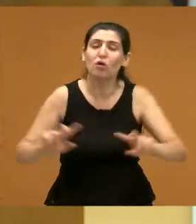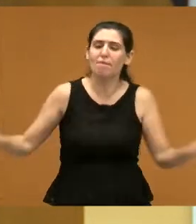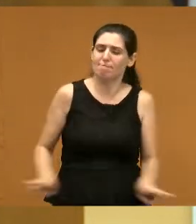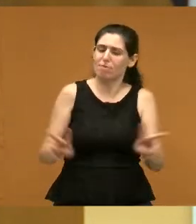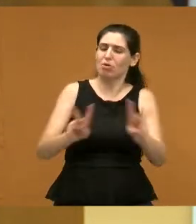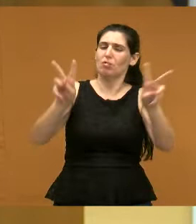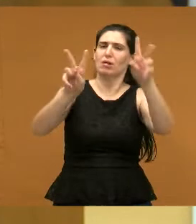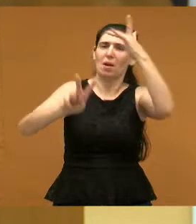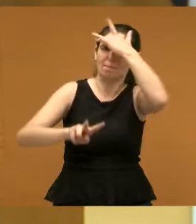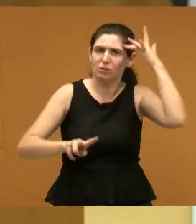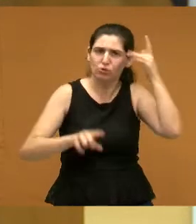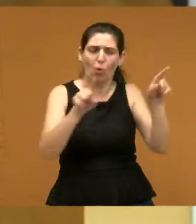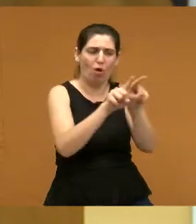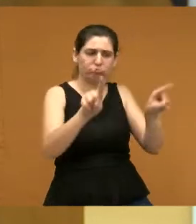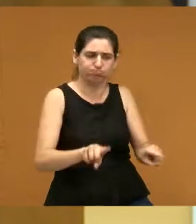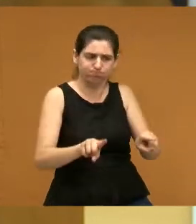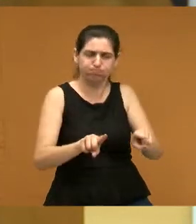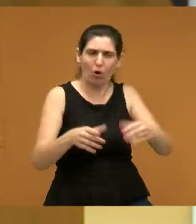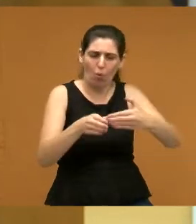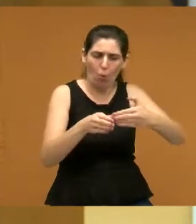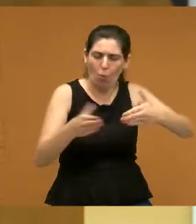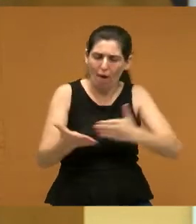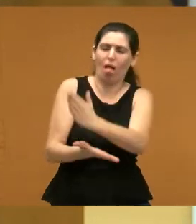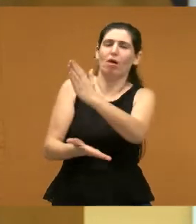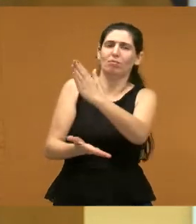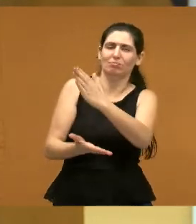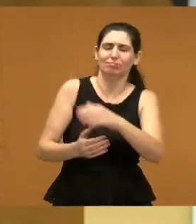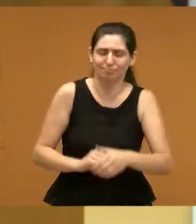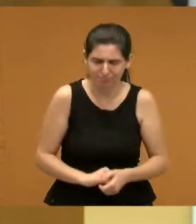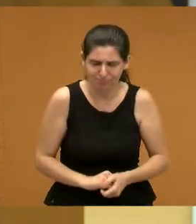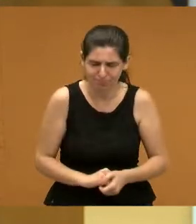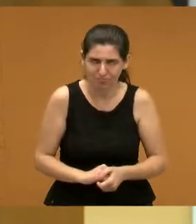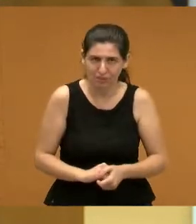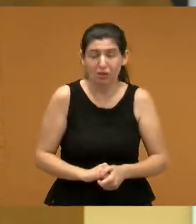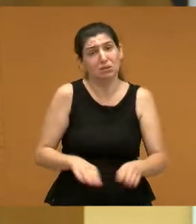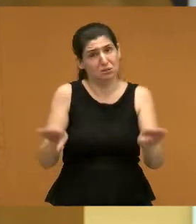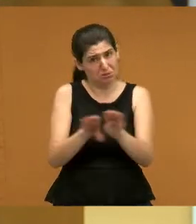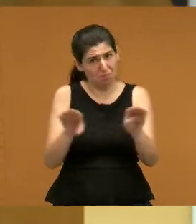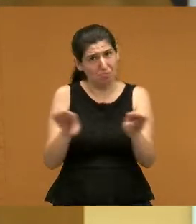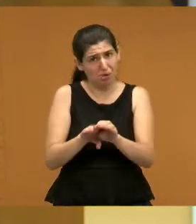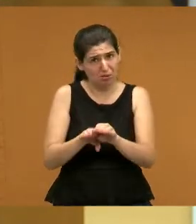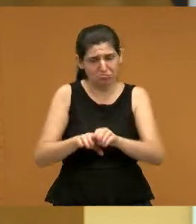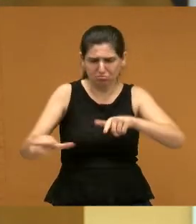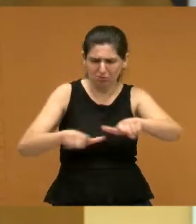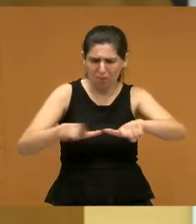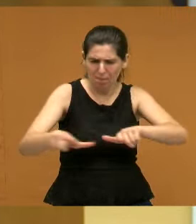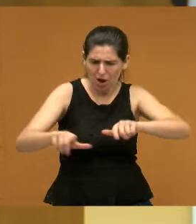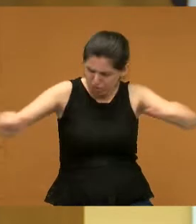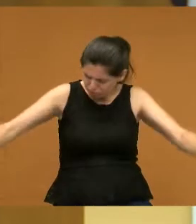valorizar o servidor de carreira e de realizar uma gestão eficiente.